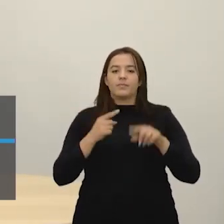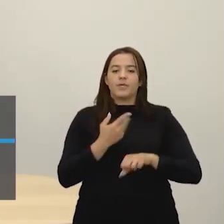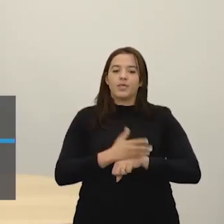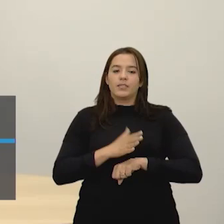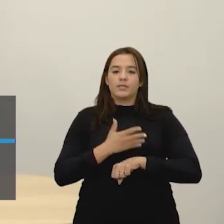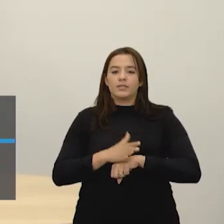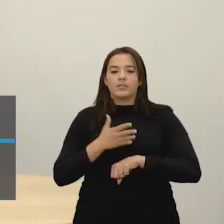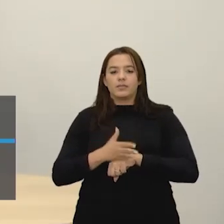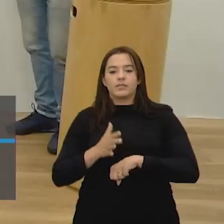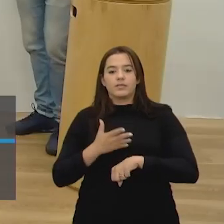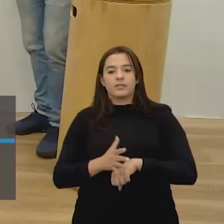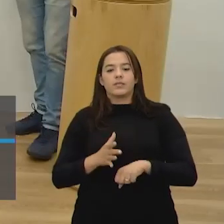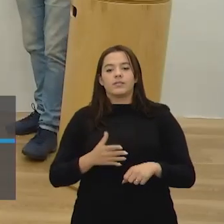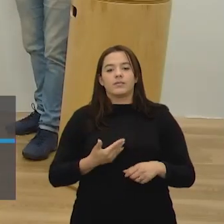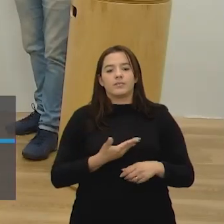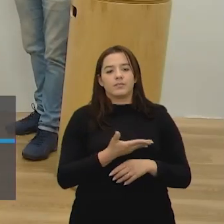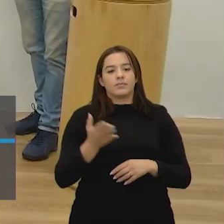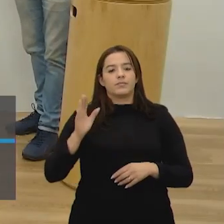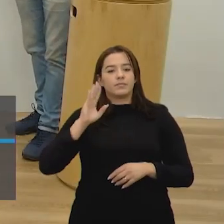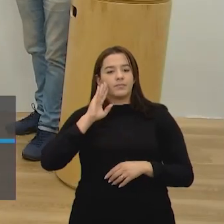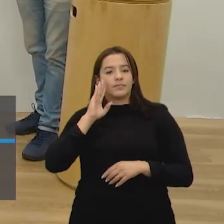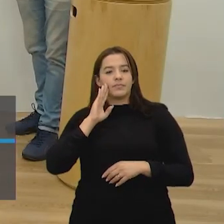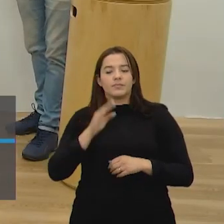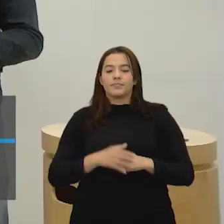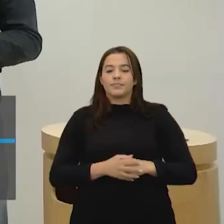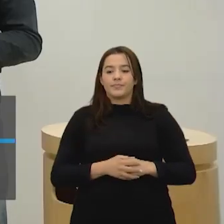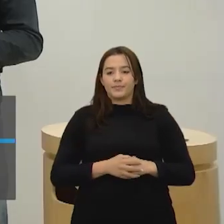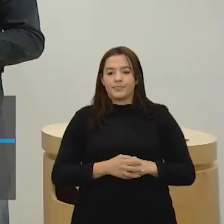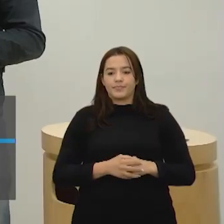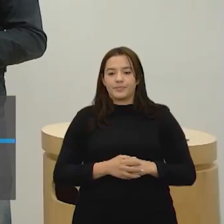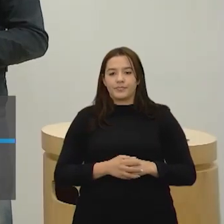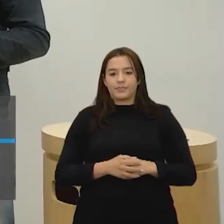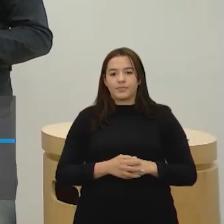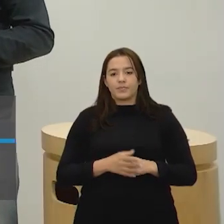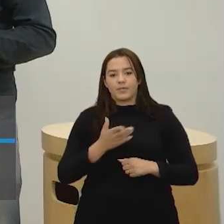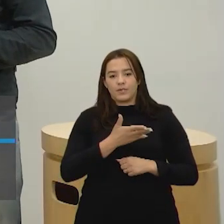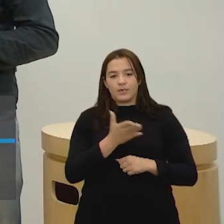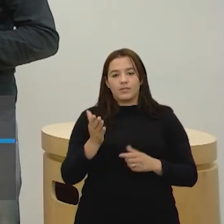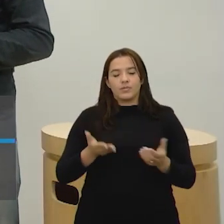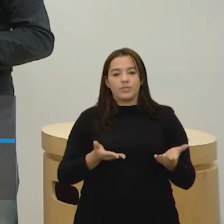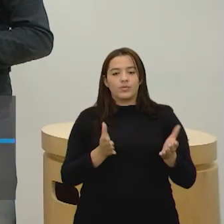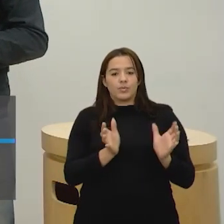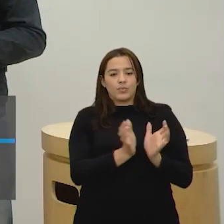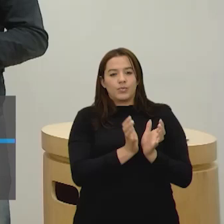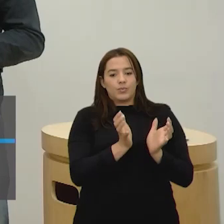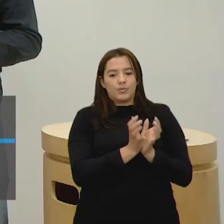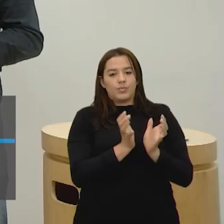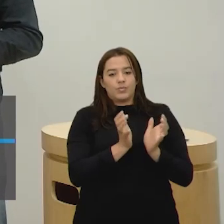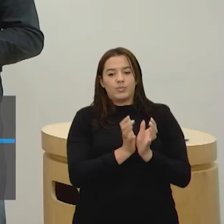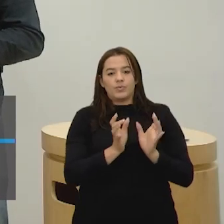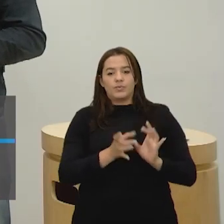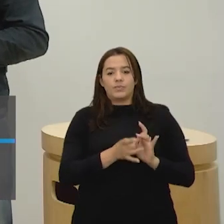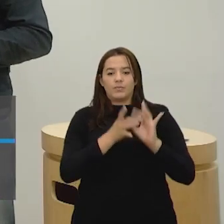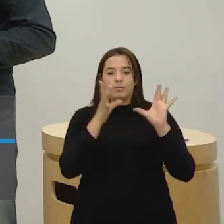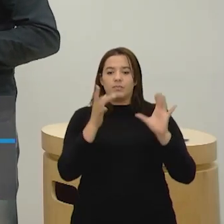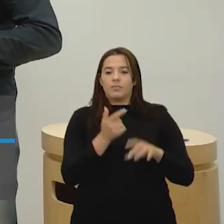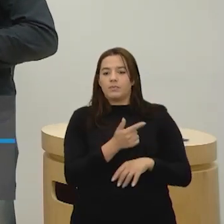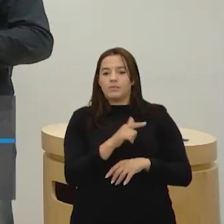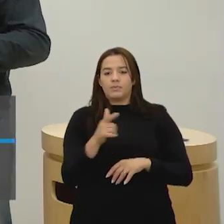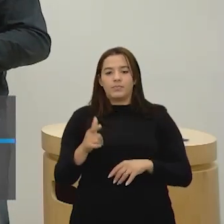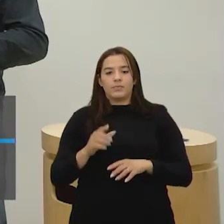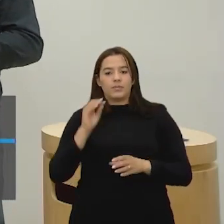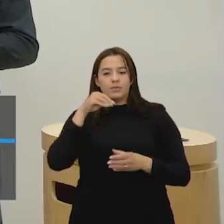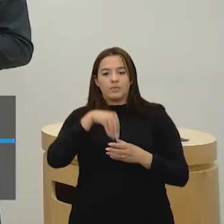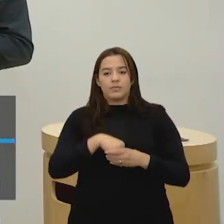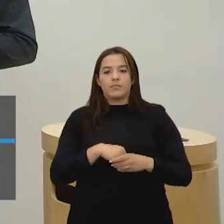ensaio para colocar à prova suas teses. Porque essa galera neoliberal, num ambiente democrático inglês,